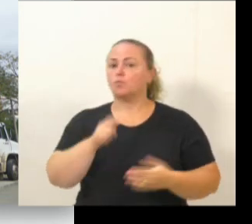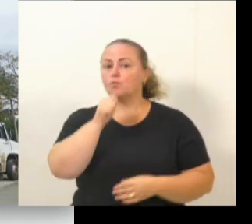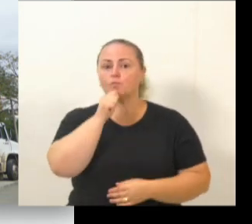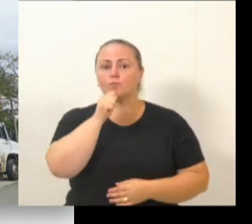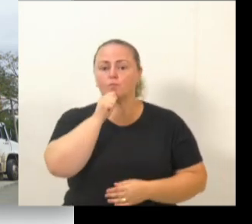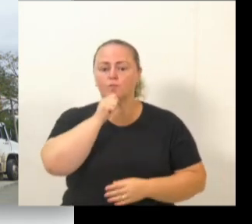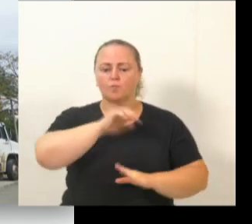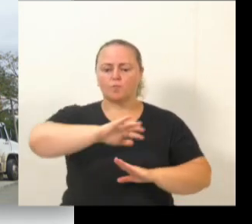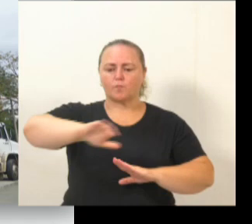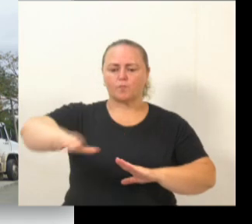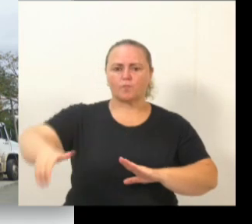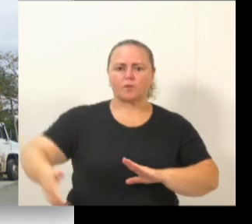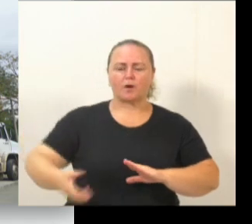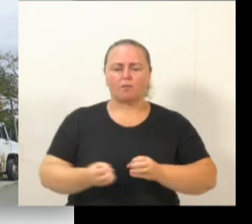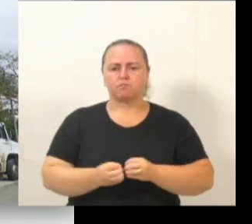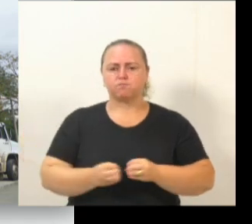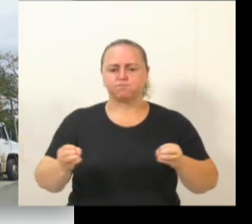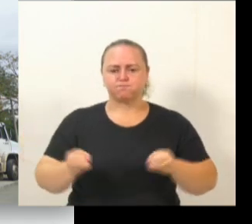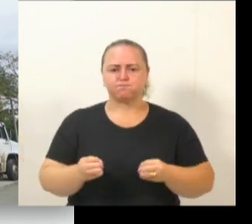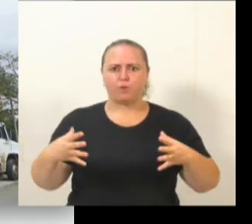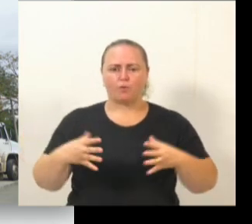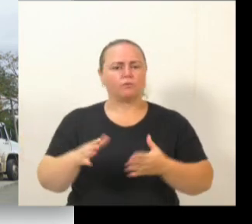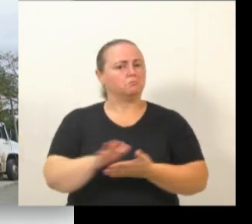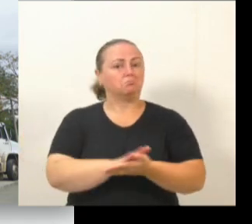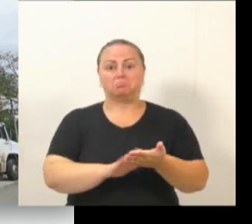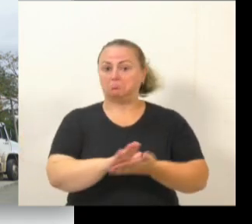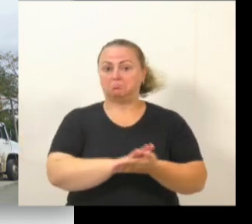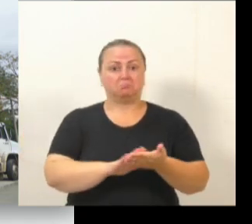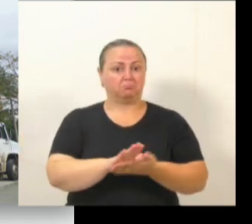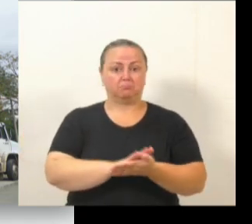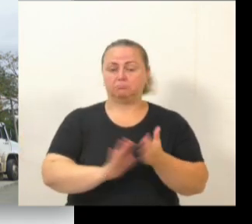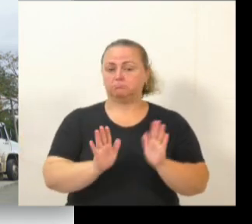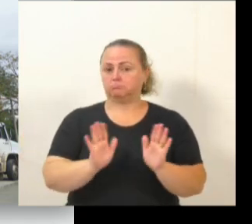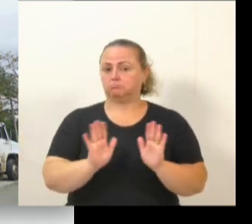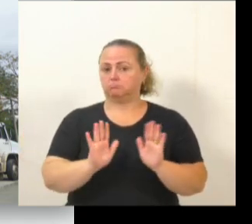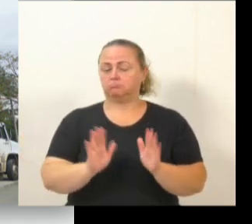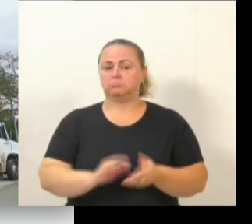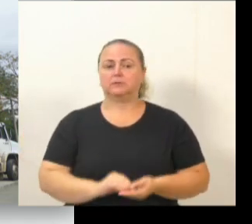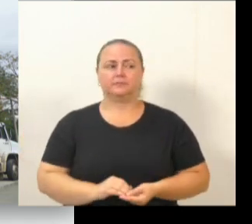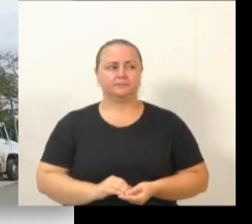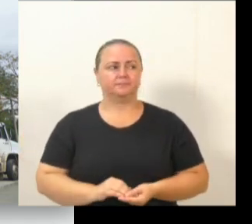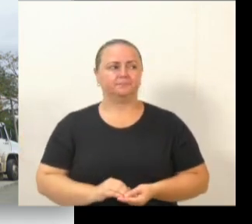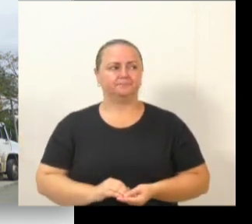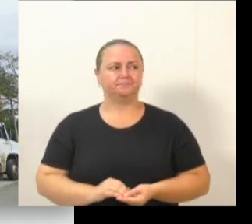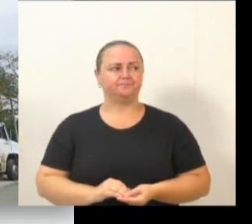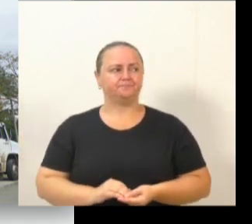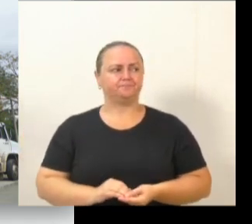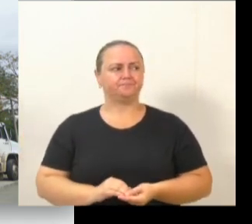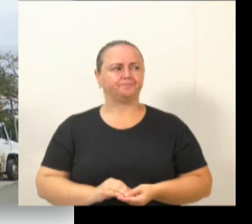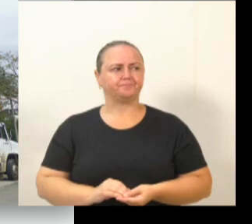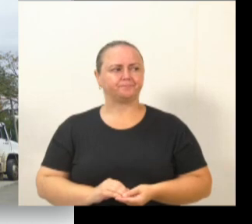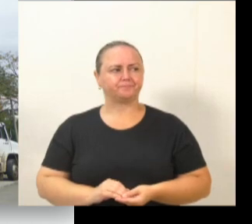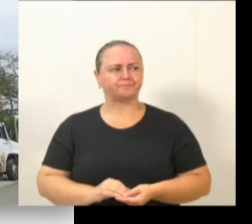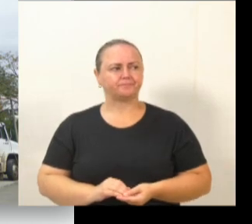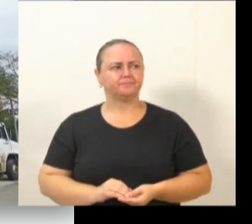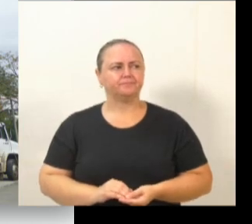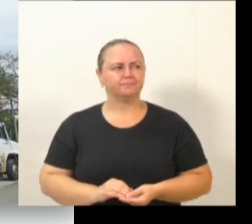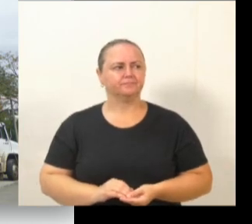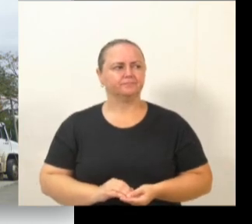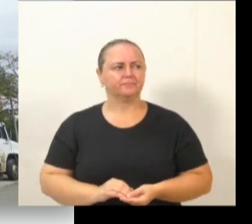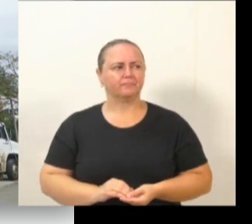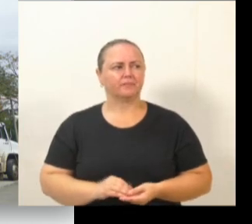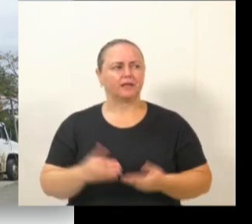sem detonação com argila expansiva ou com dinamite, como a gente fez no passado. A gente tem feito agora